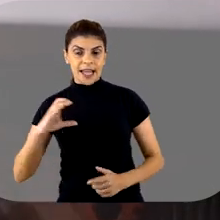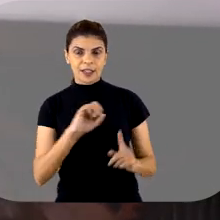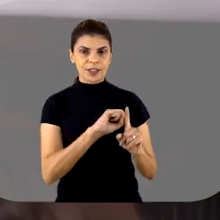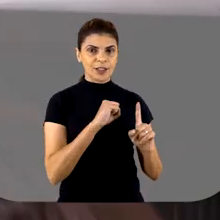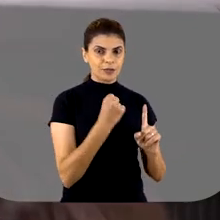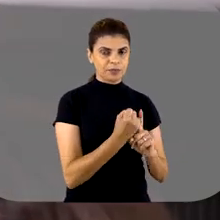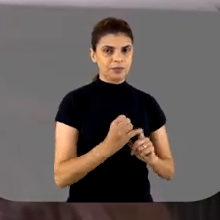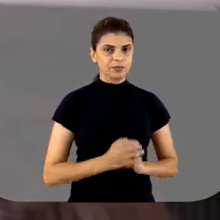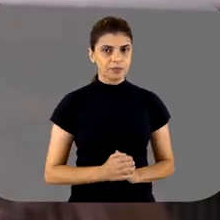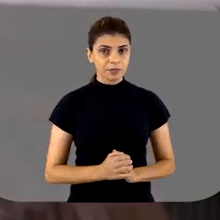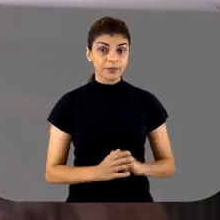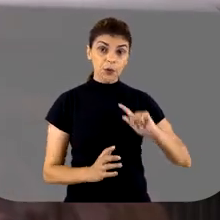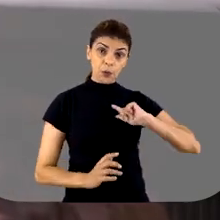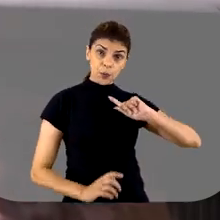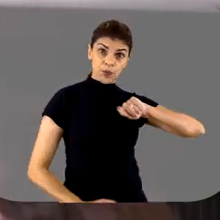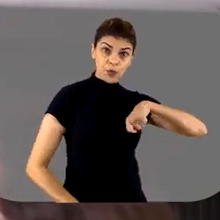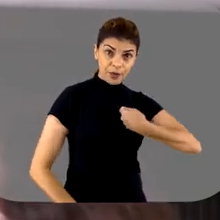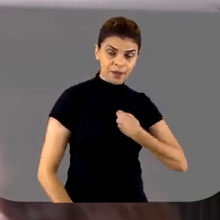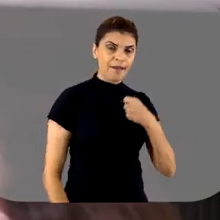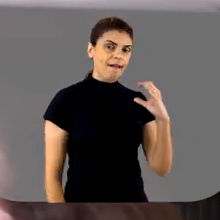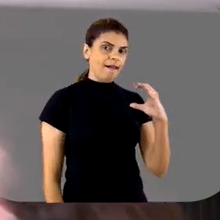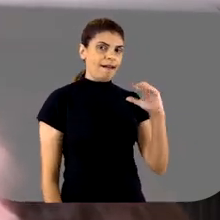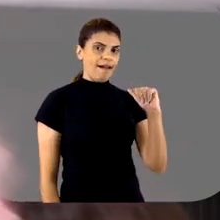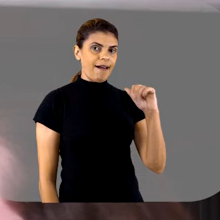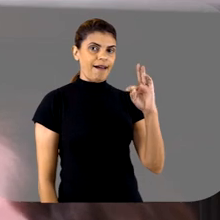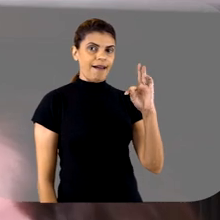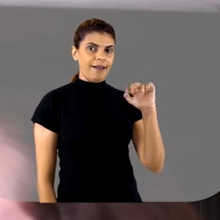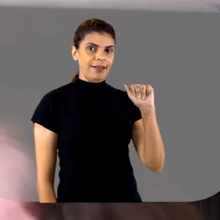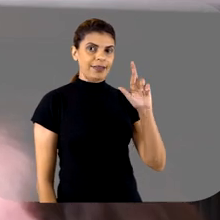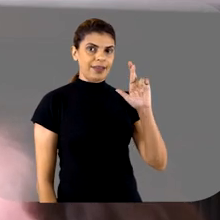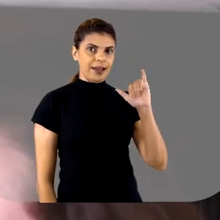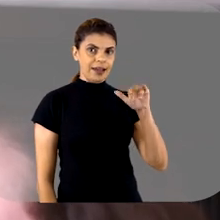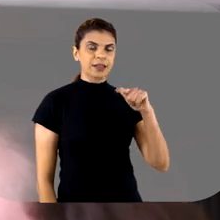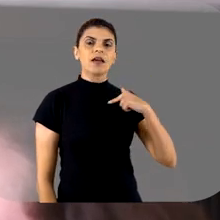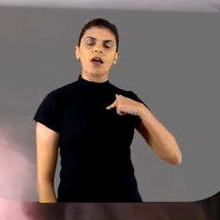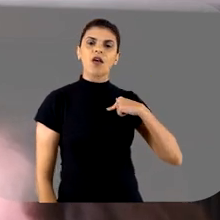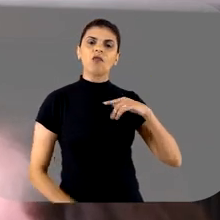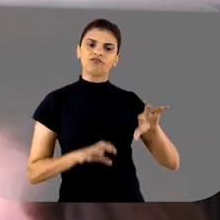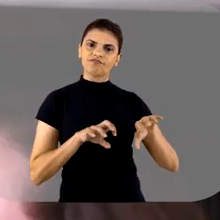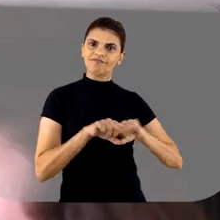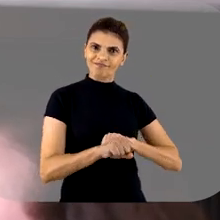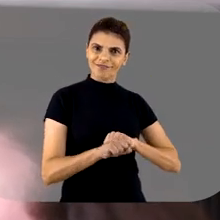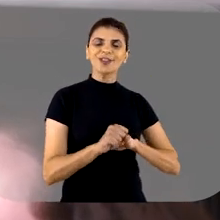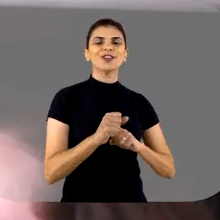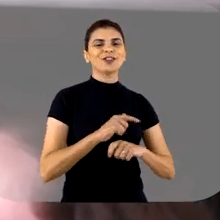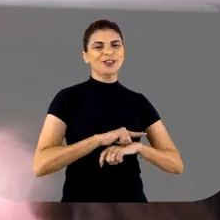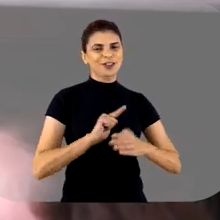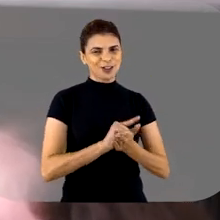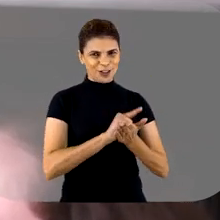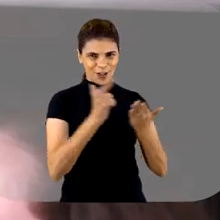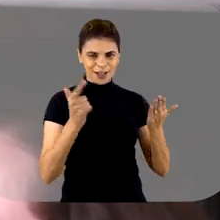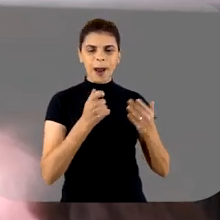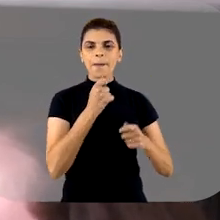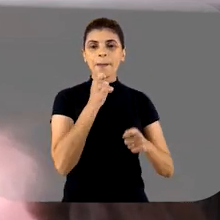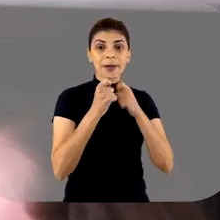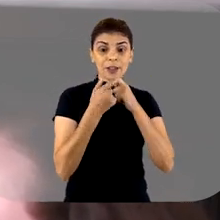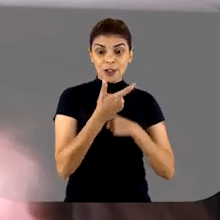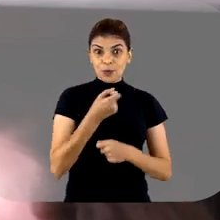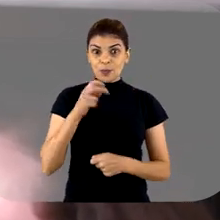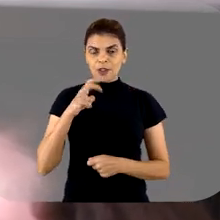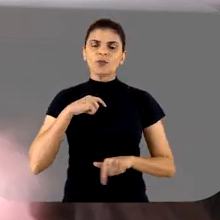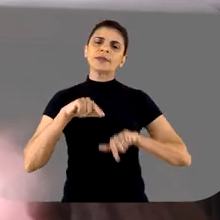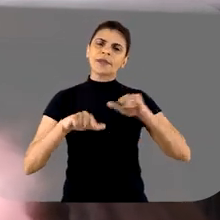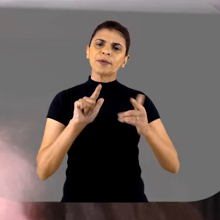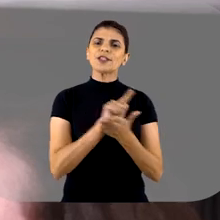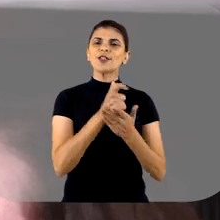sociedade. Eu sou a Catarina Chagas, eu também sou jornalista de formação e desde a minha graduação, em 2005, eu venho trabalhando como